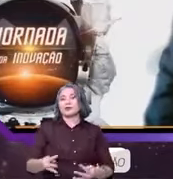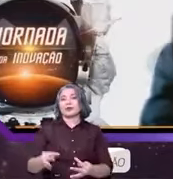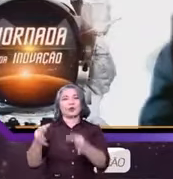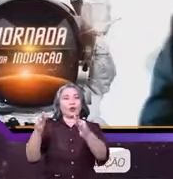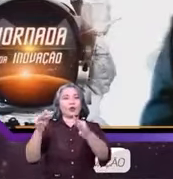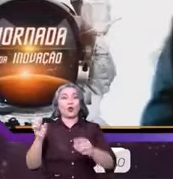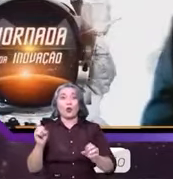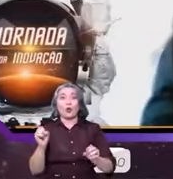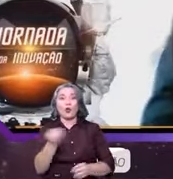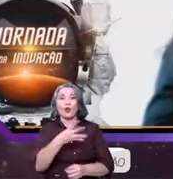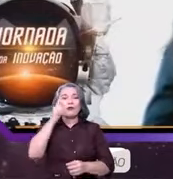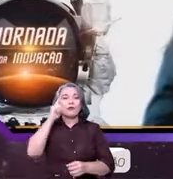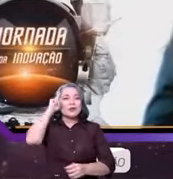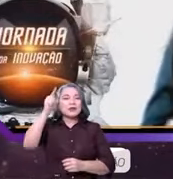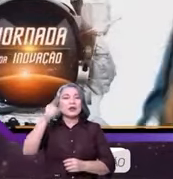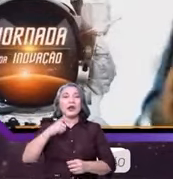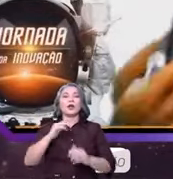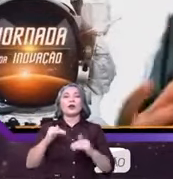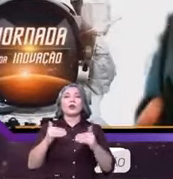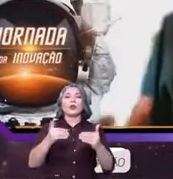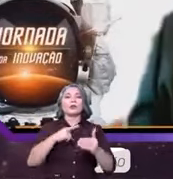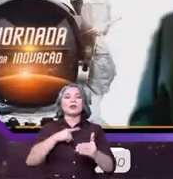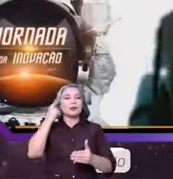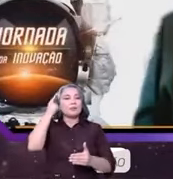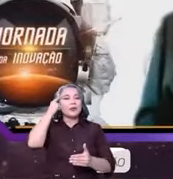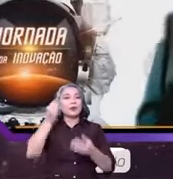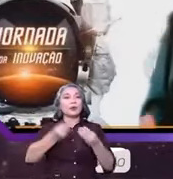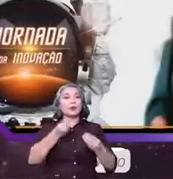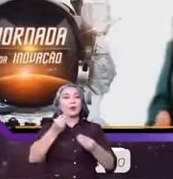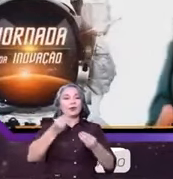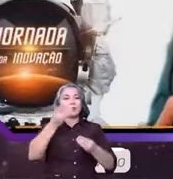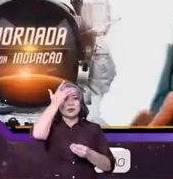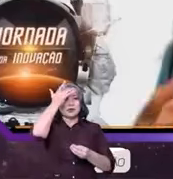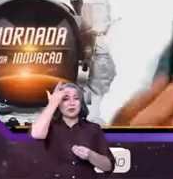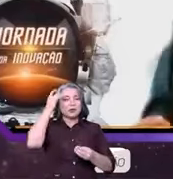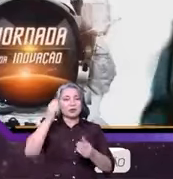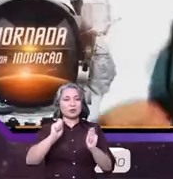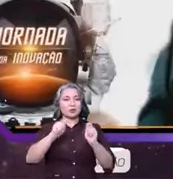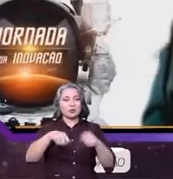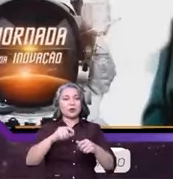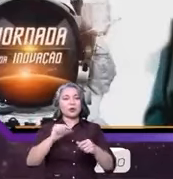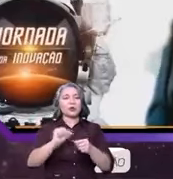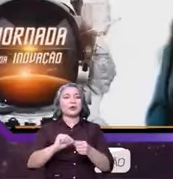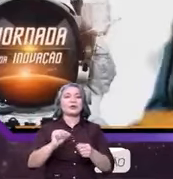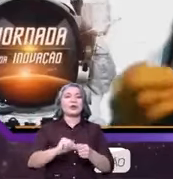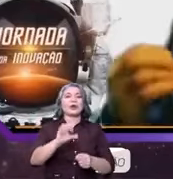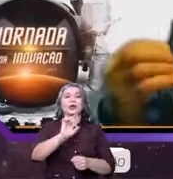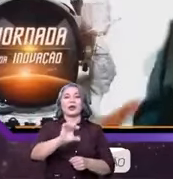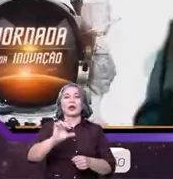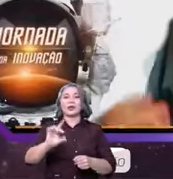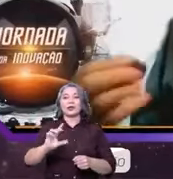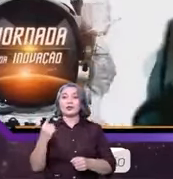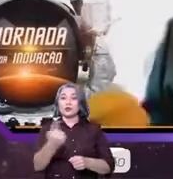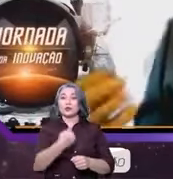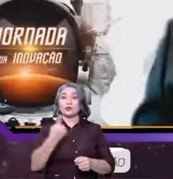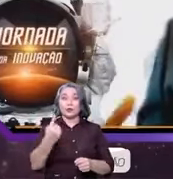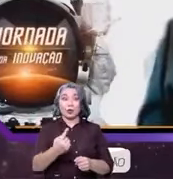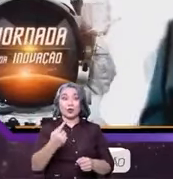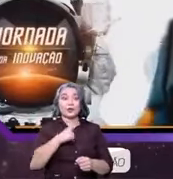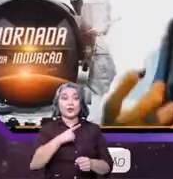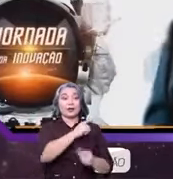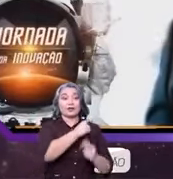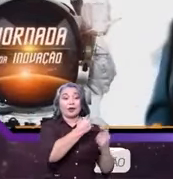E quando você pensa em como as pessoas podem fazer isso, como cada um de nós, como cada